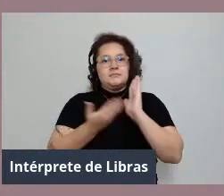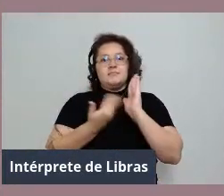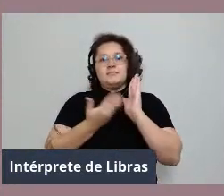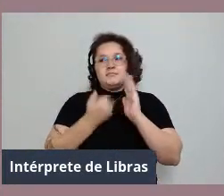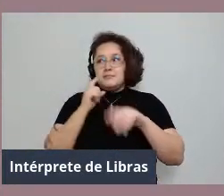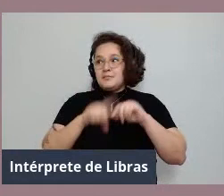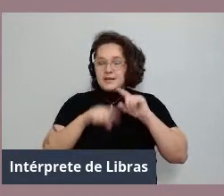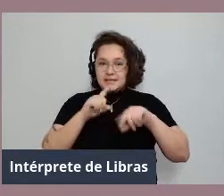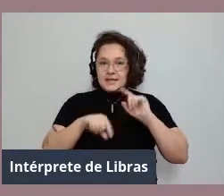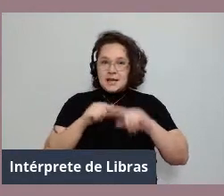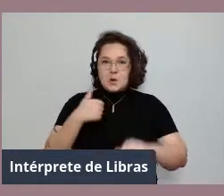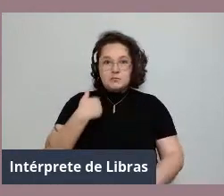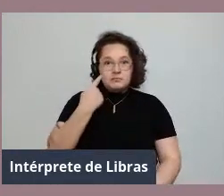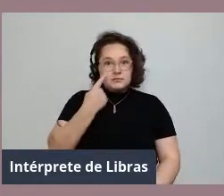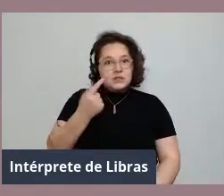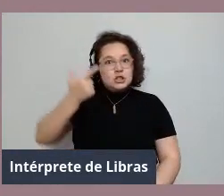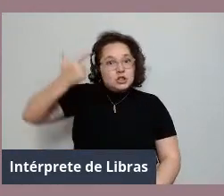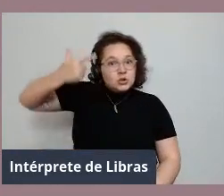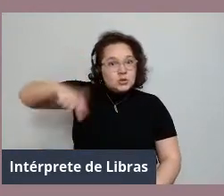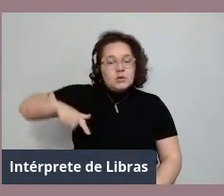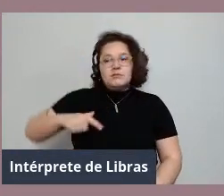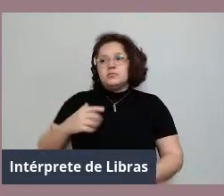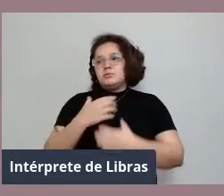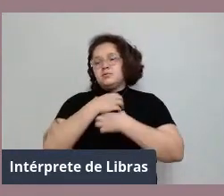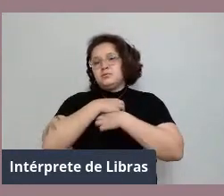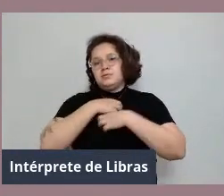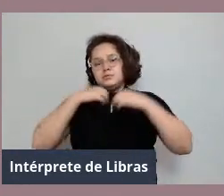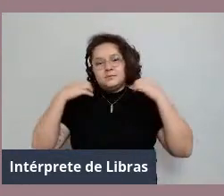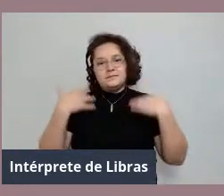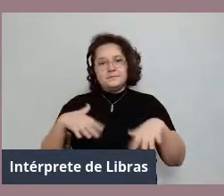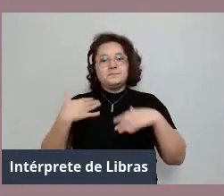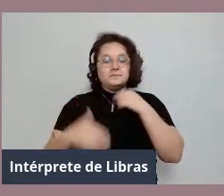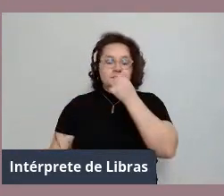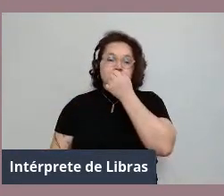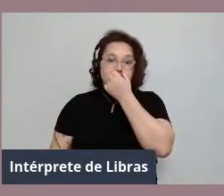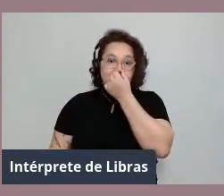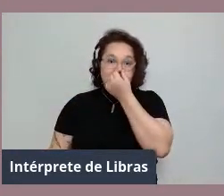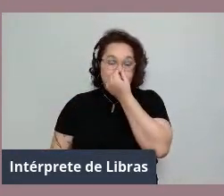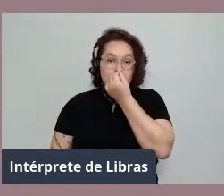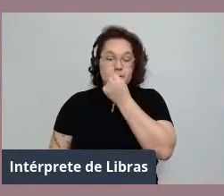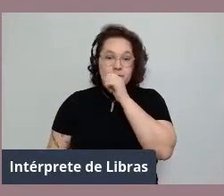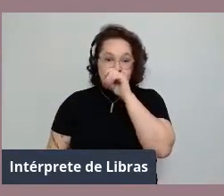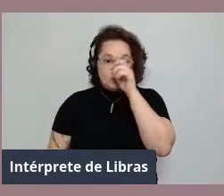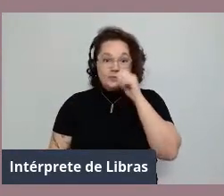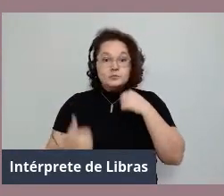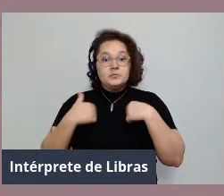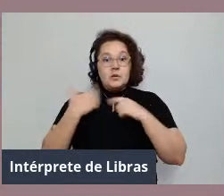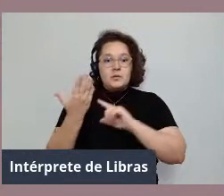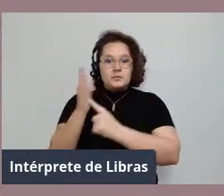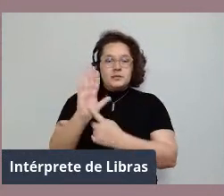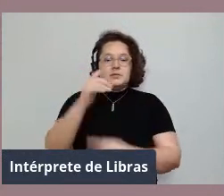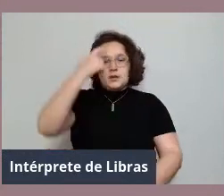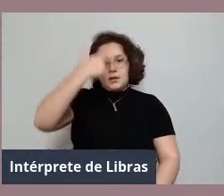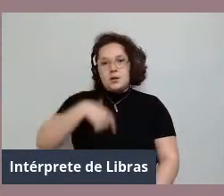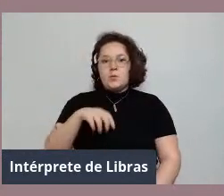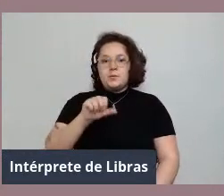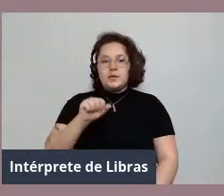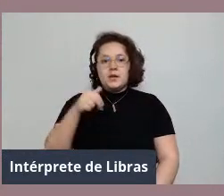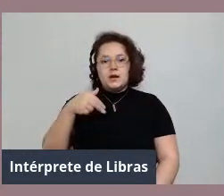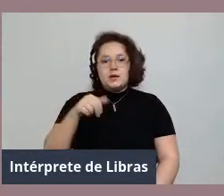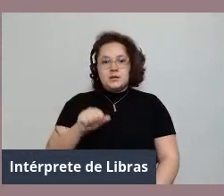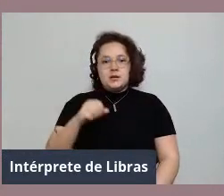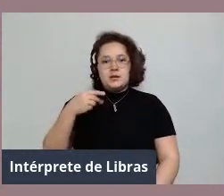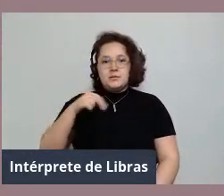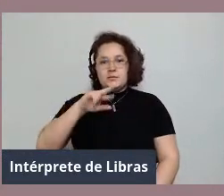de novo, no caso para mim, que eu tinha visto antes, mas é. Enfim, me apresento. Meu nome é Ana Maria Machado,